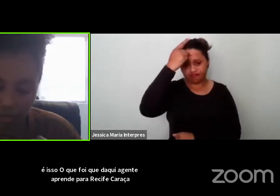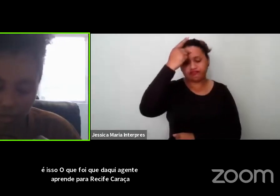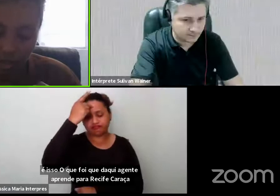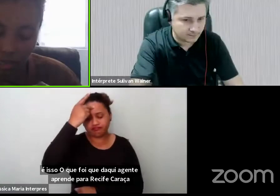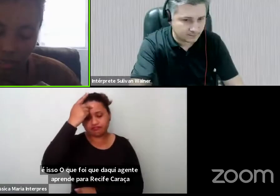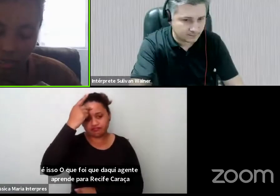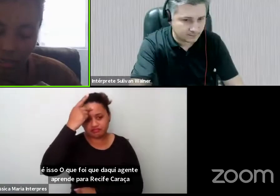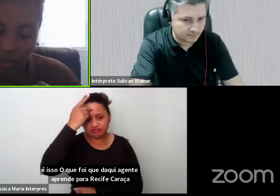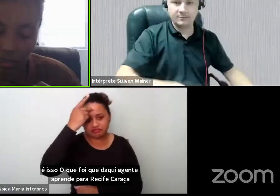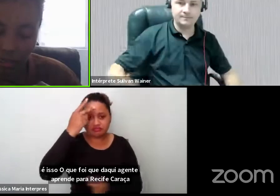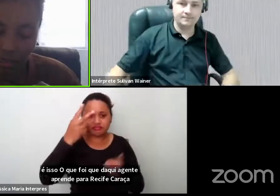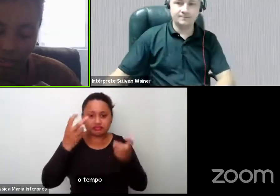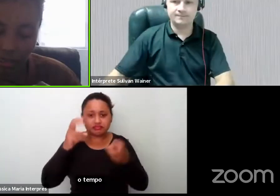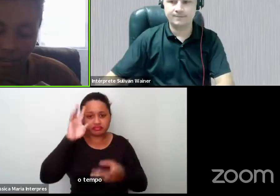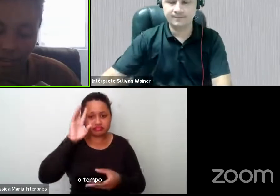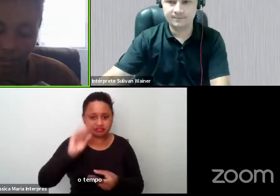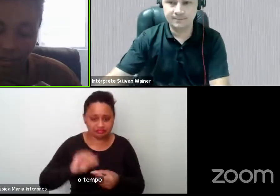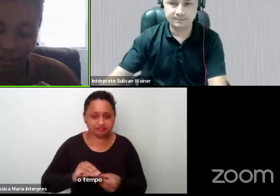gente. E